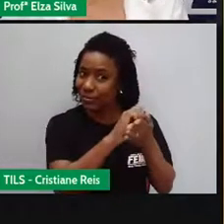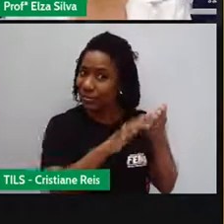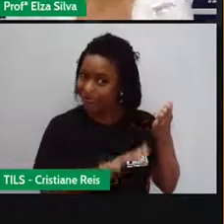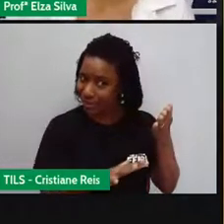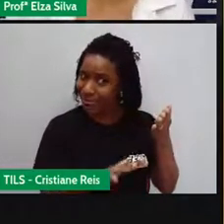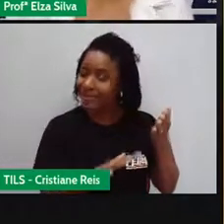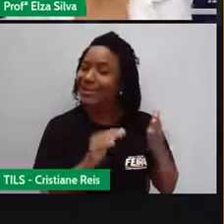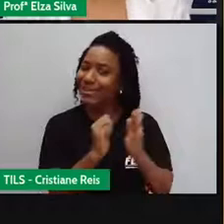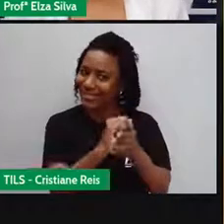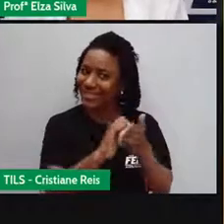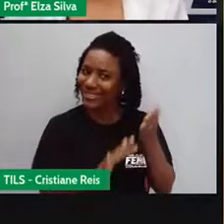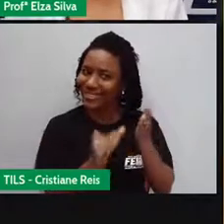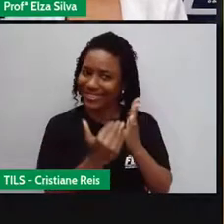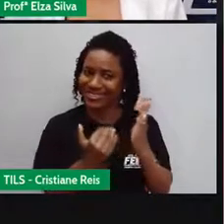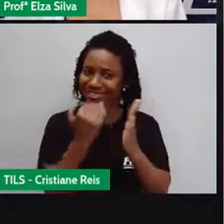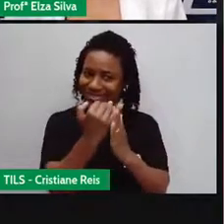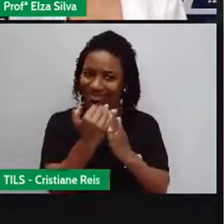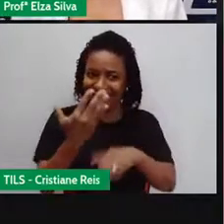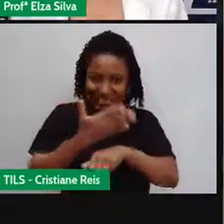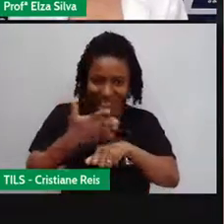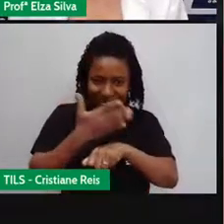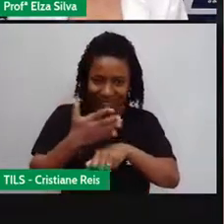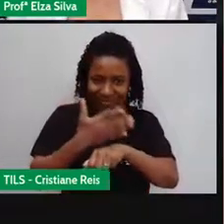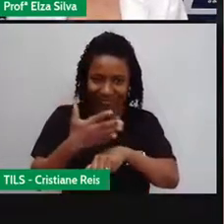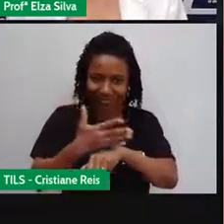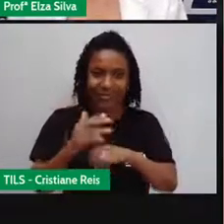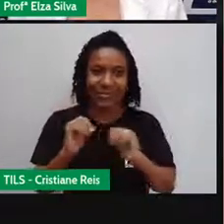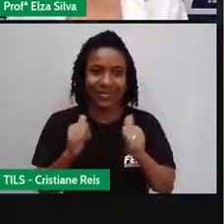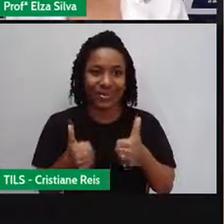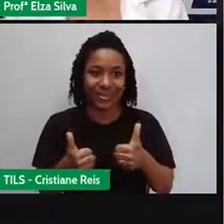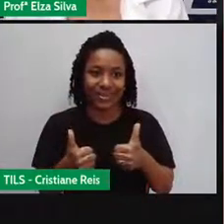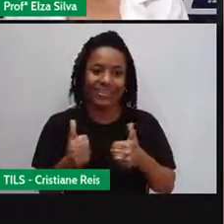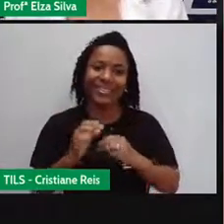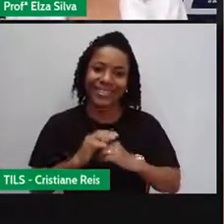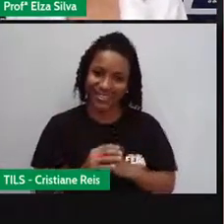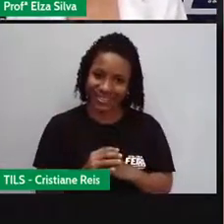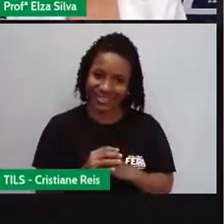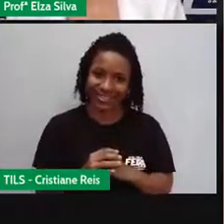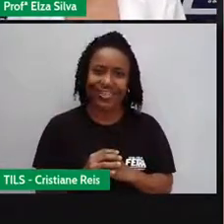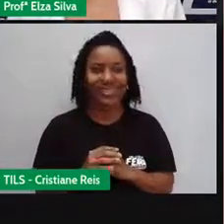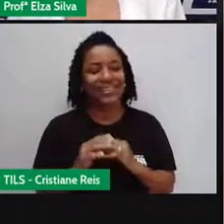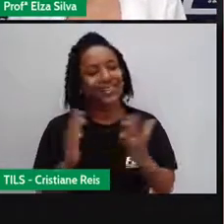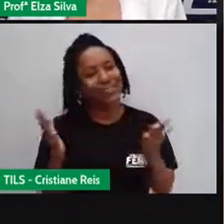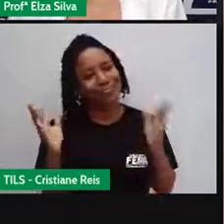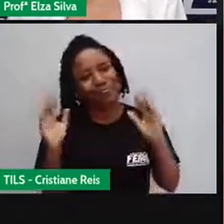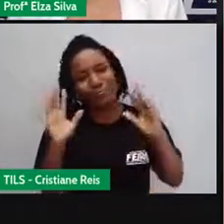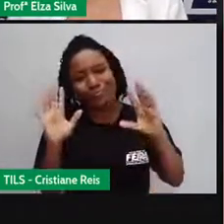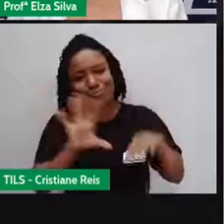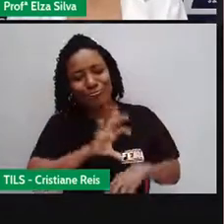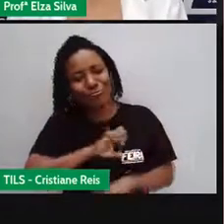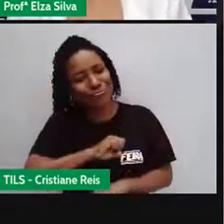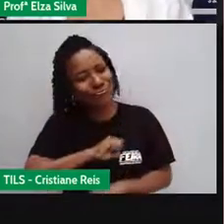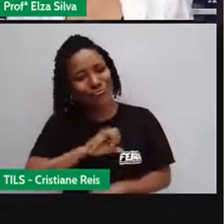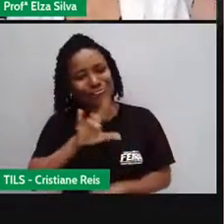dizer, mais esse, é claro. So, I love you so much. Amo vocês